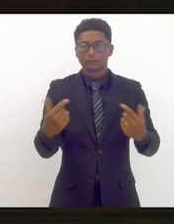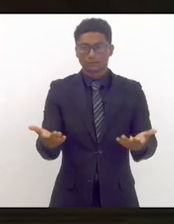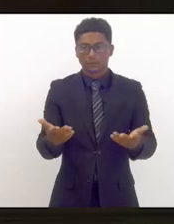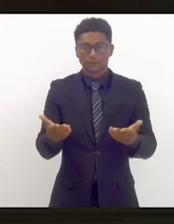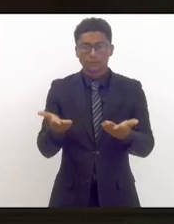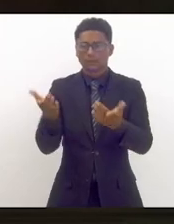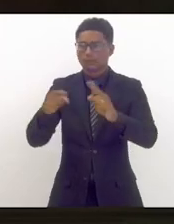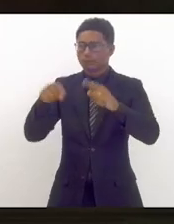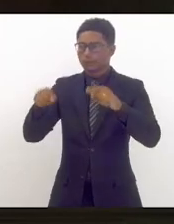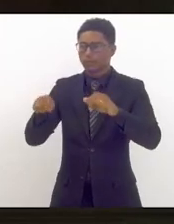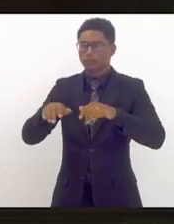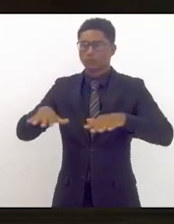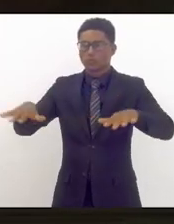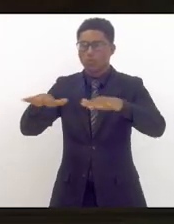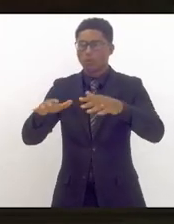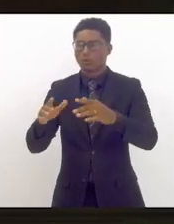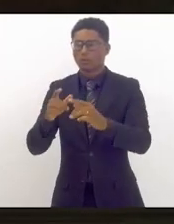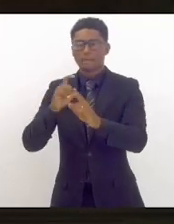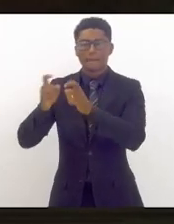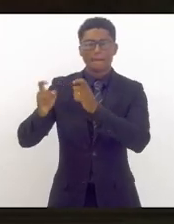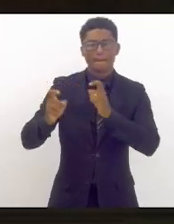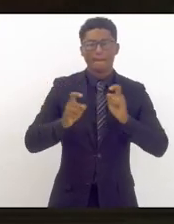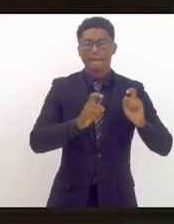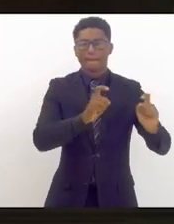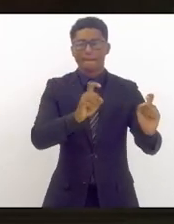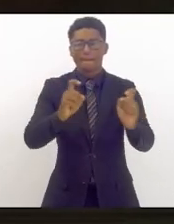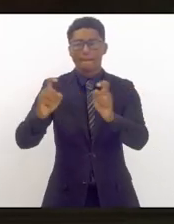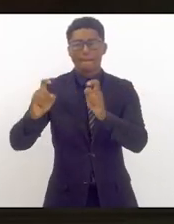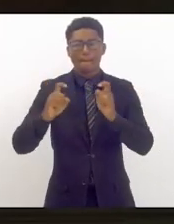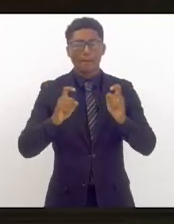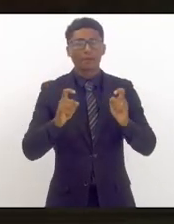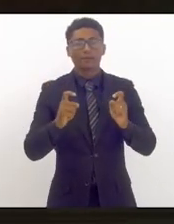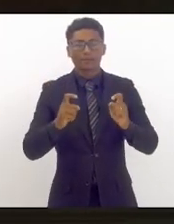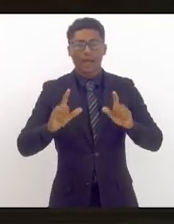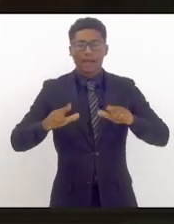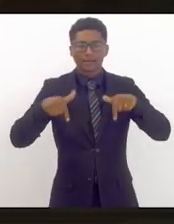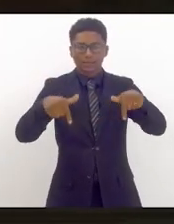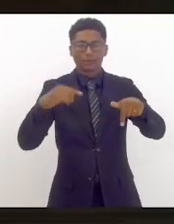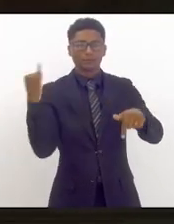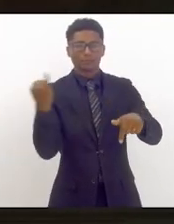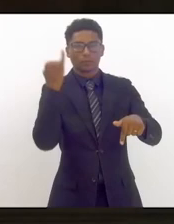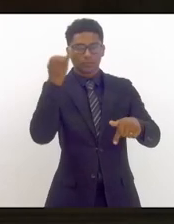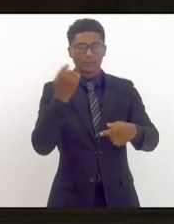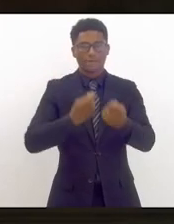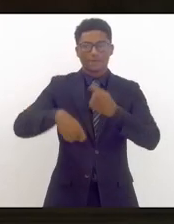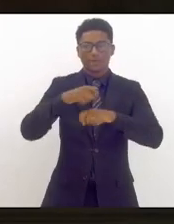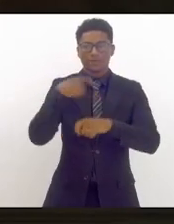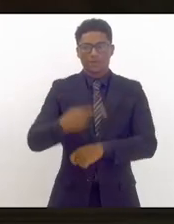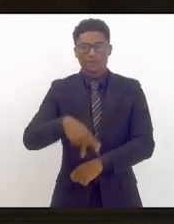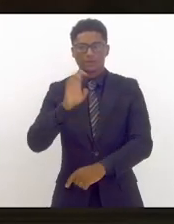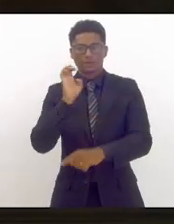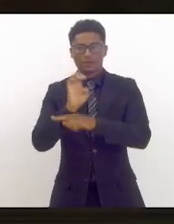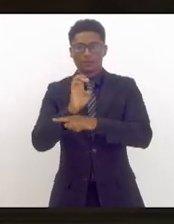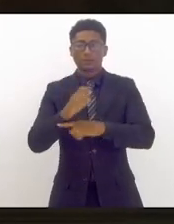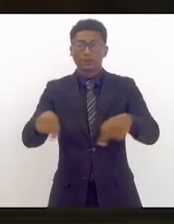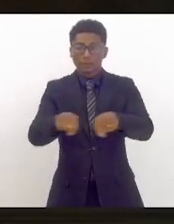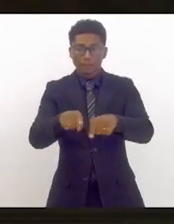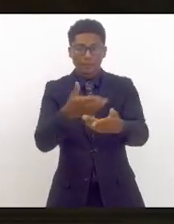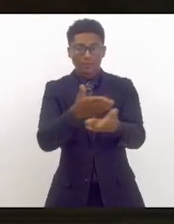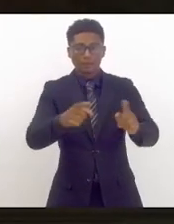funcionalismo, garantindo medidas importantes para as finanças estaduais sem ferir os direitos adquiridos dos